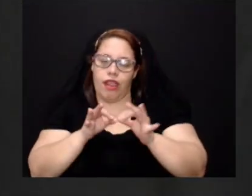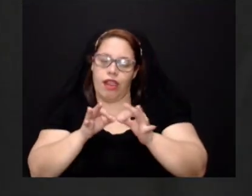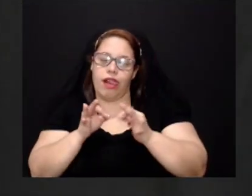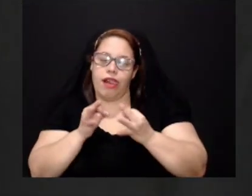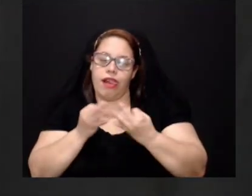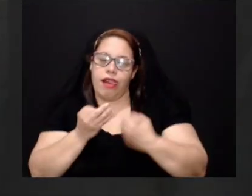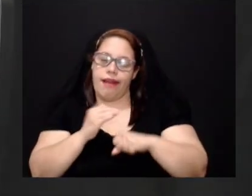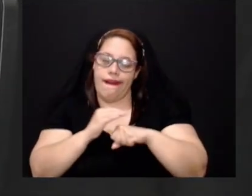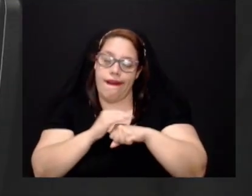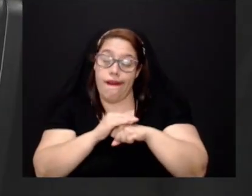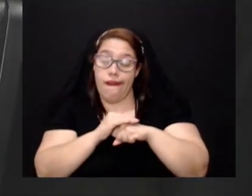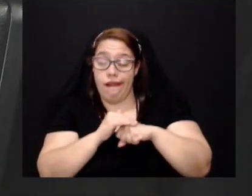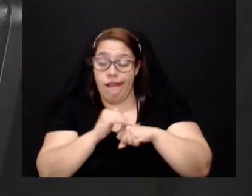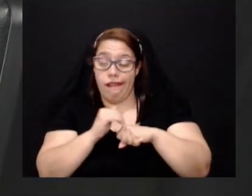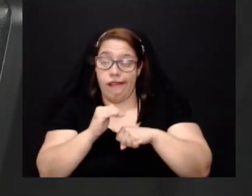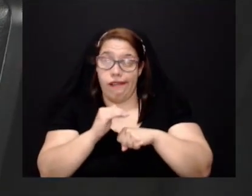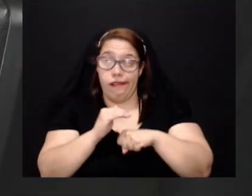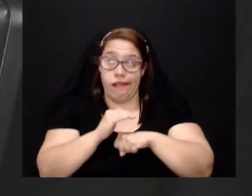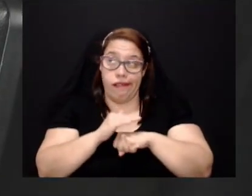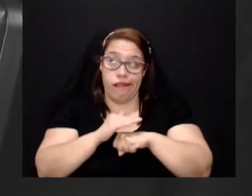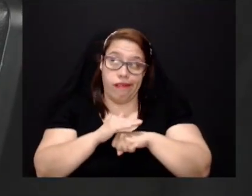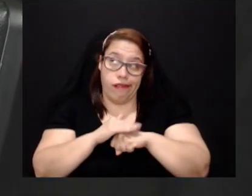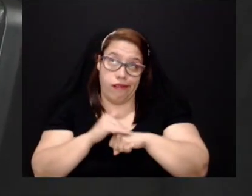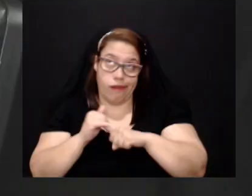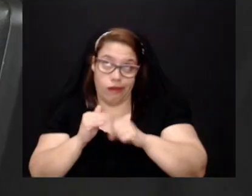vêm através de